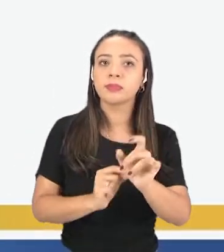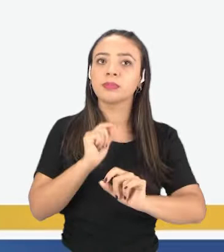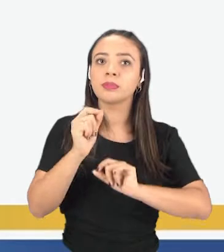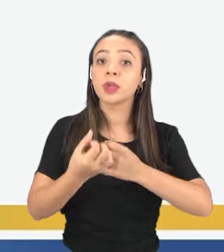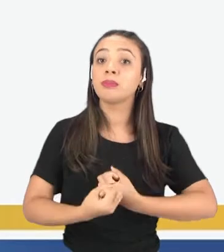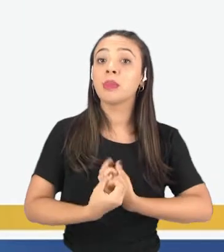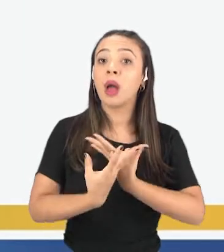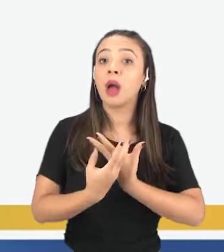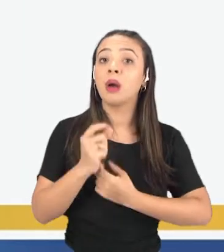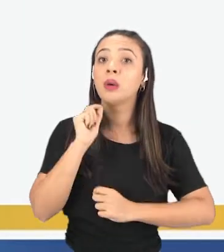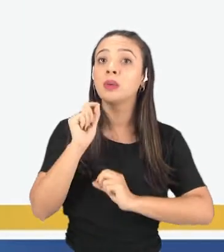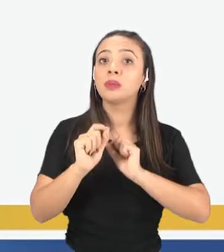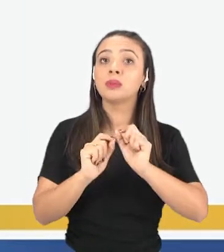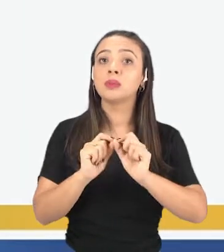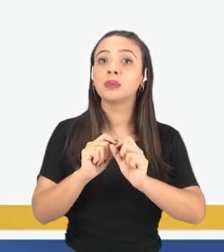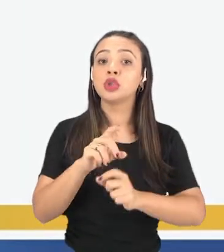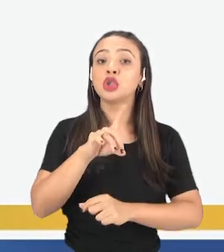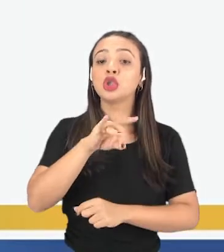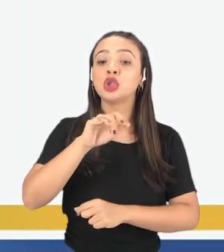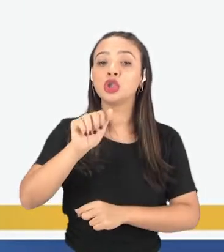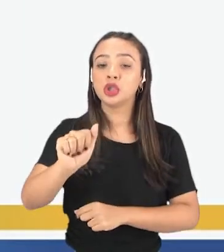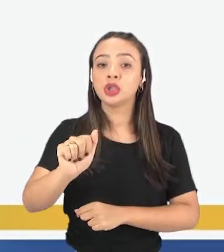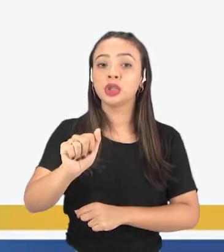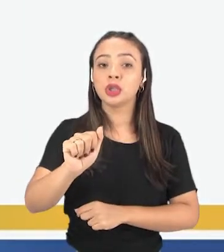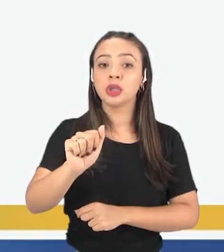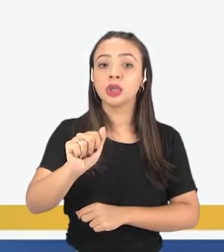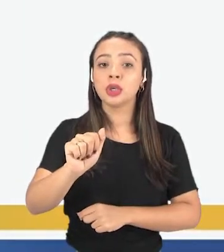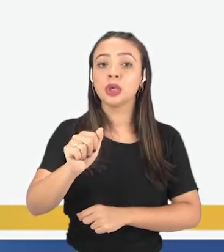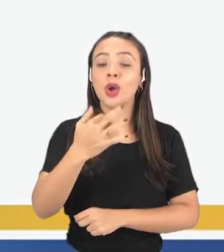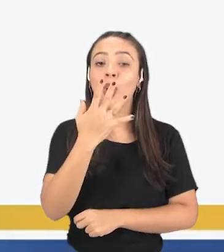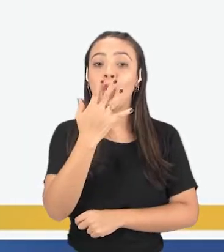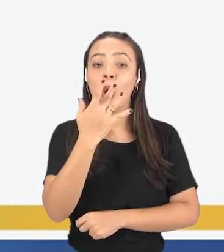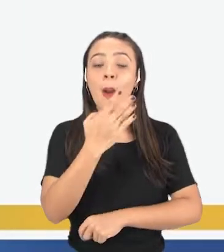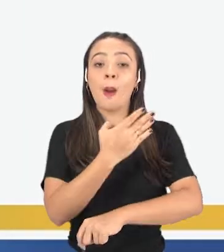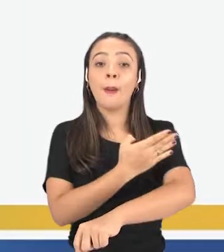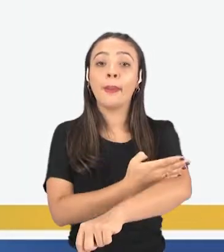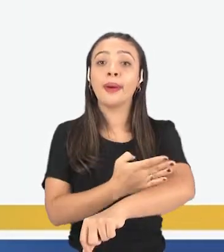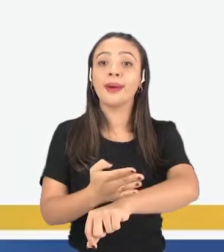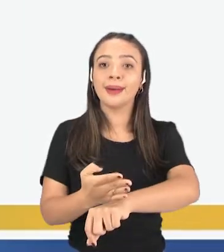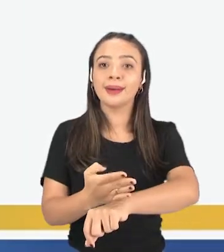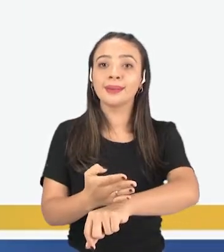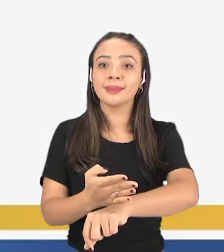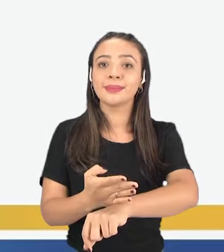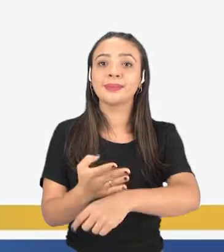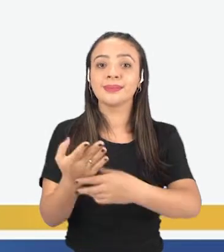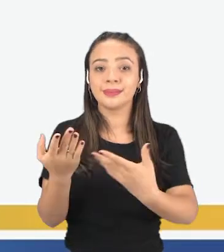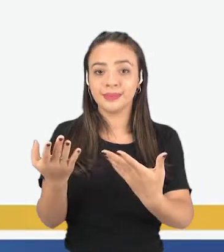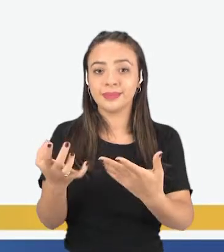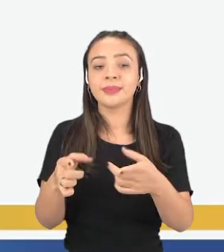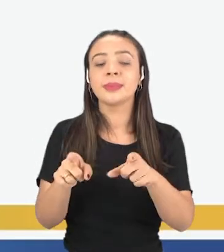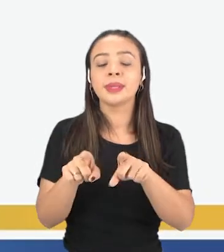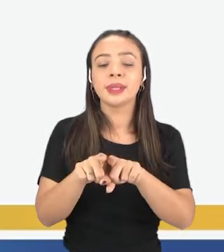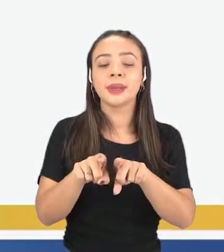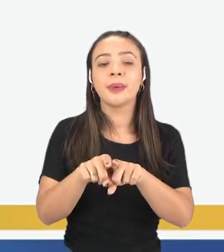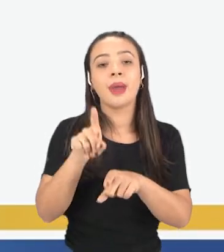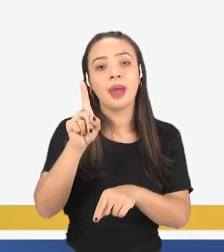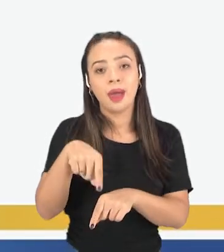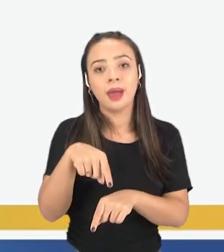expressão dia de branco, que também é dia de negro, que também é uma expressão